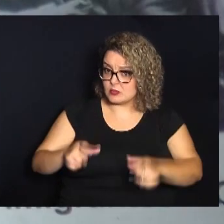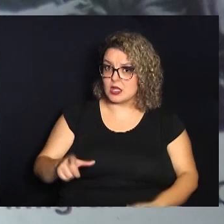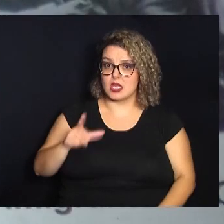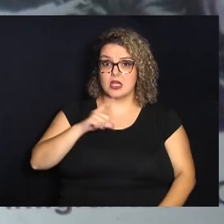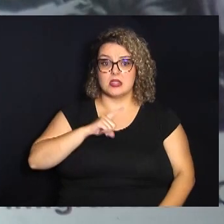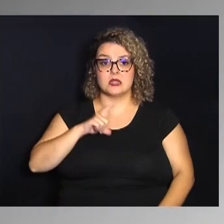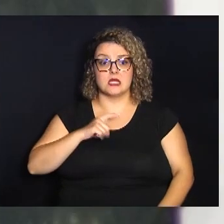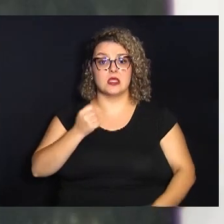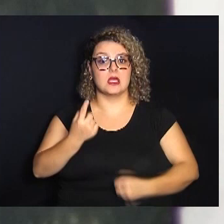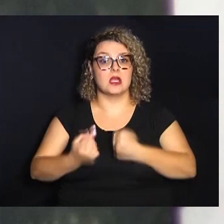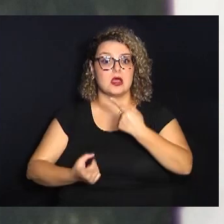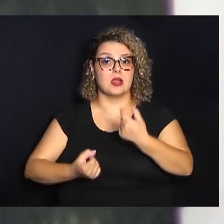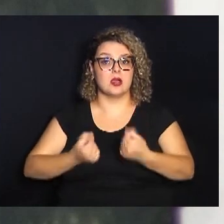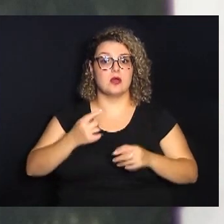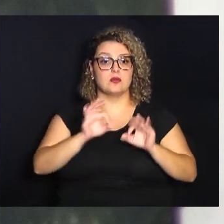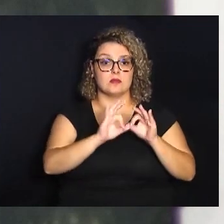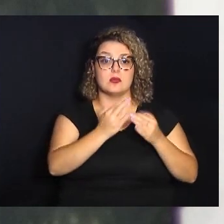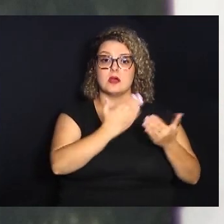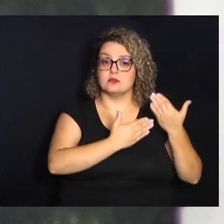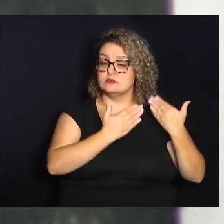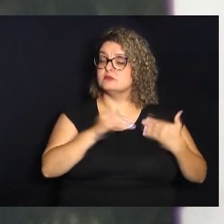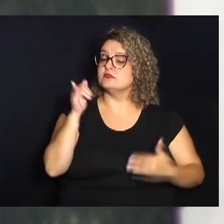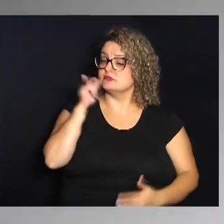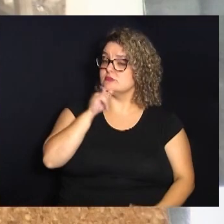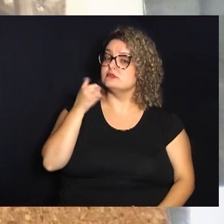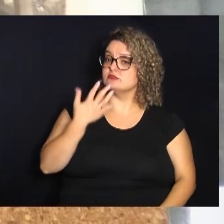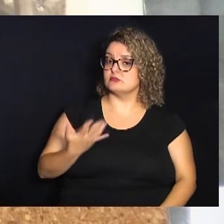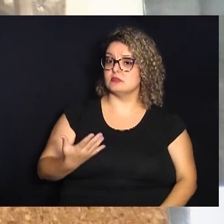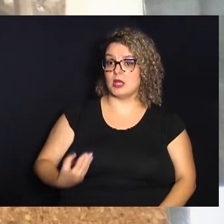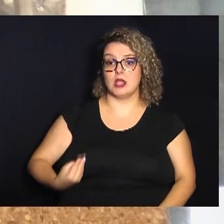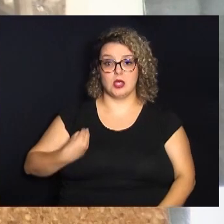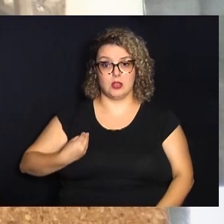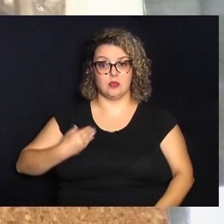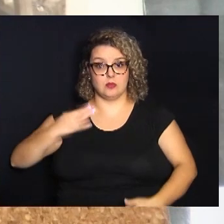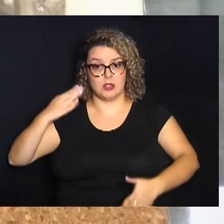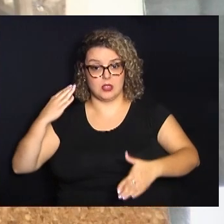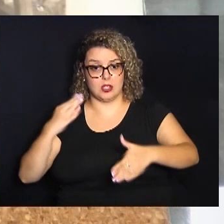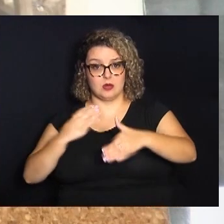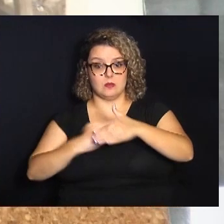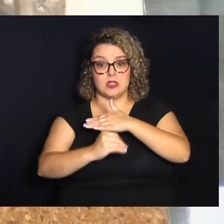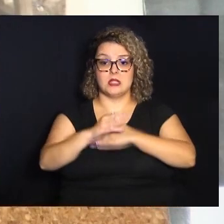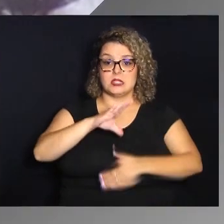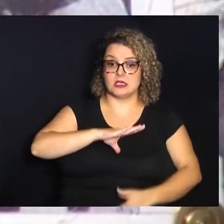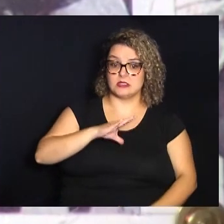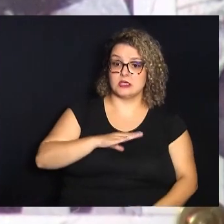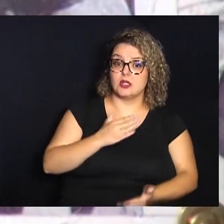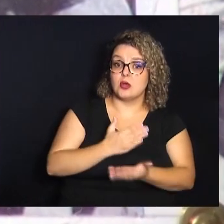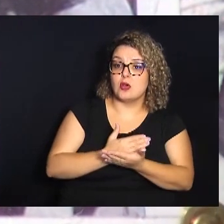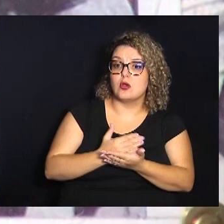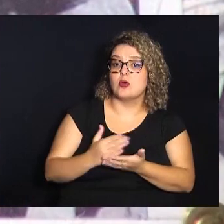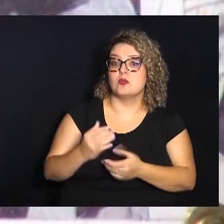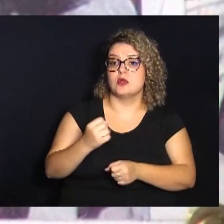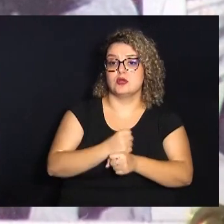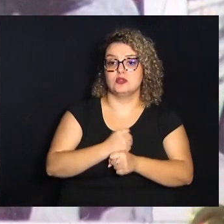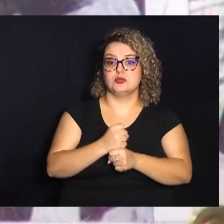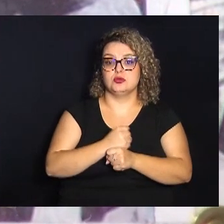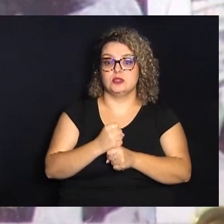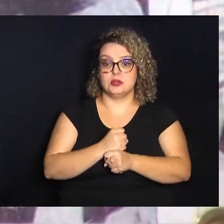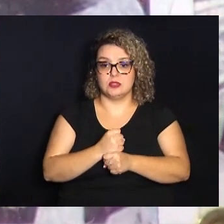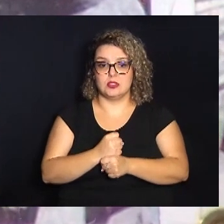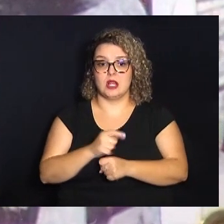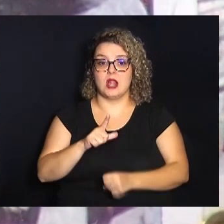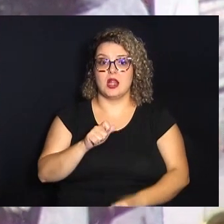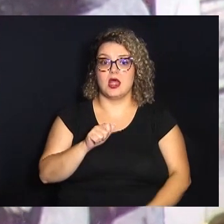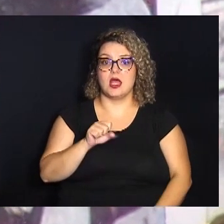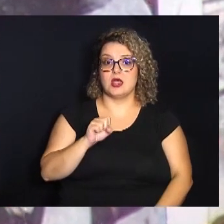alguma descendência italiana. A presença dos imigrantes na cidade começou já no ano da chegada do La Sofia